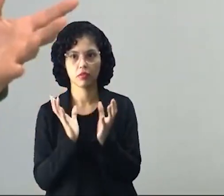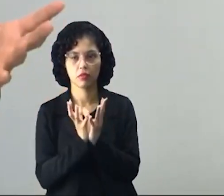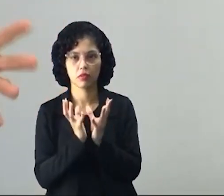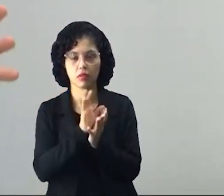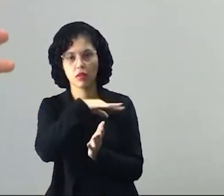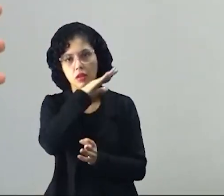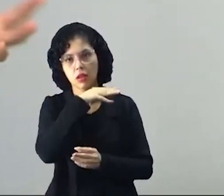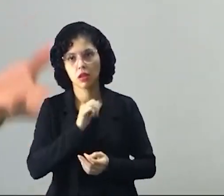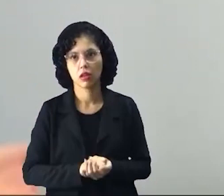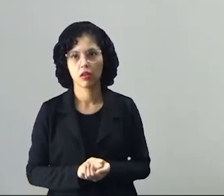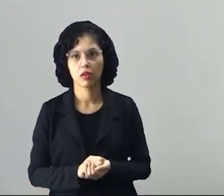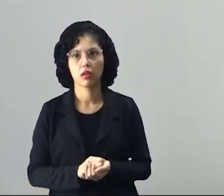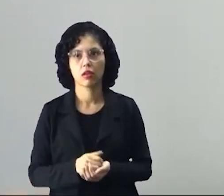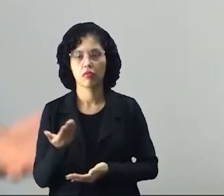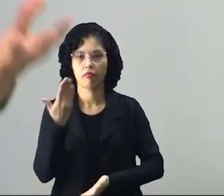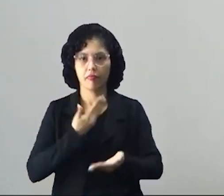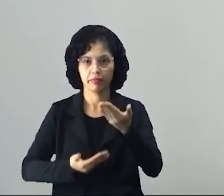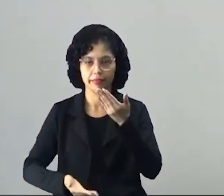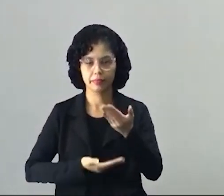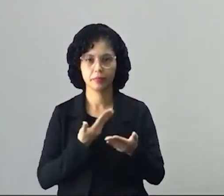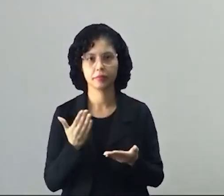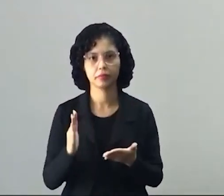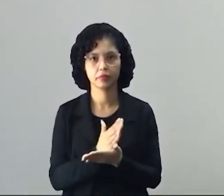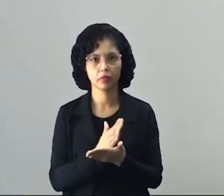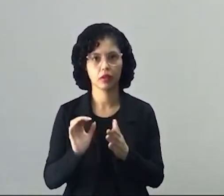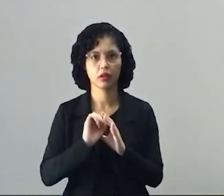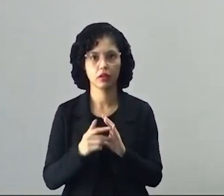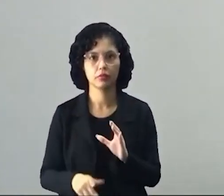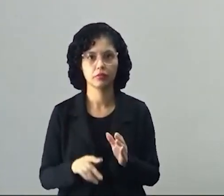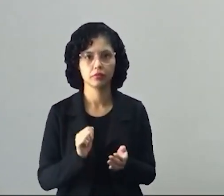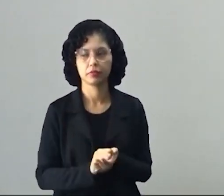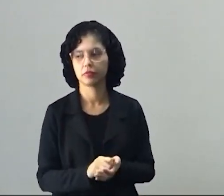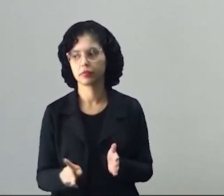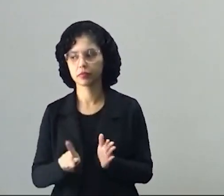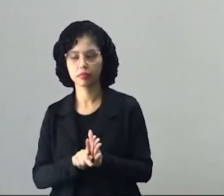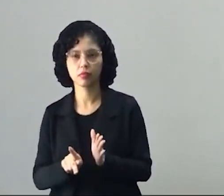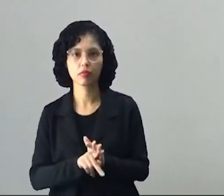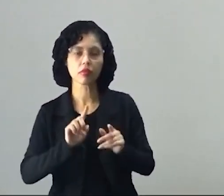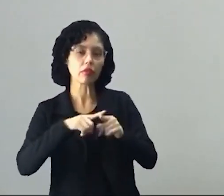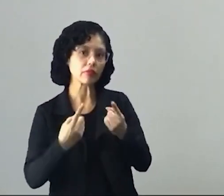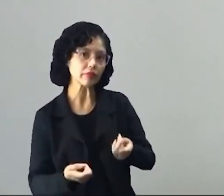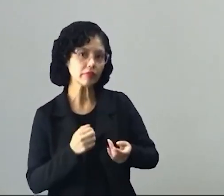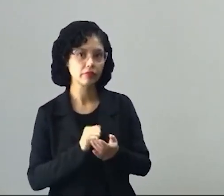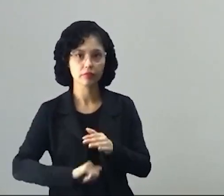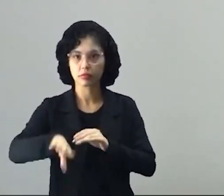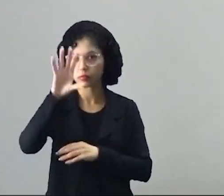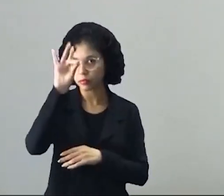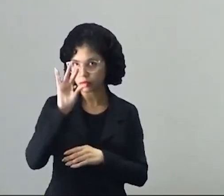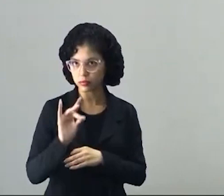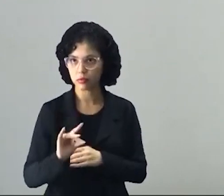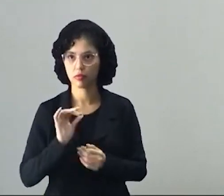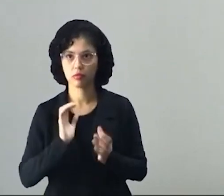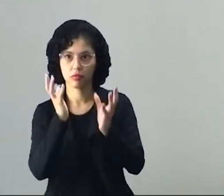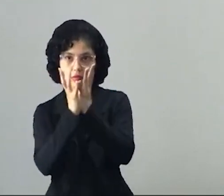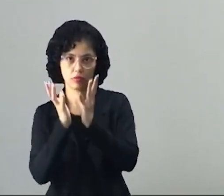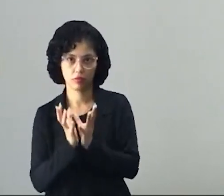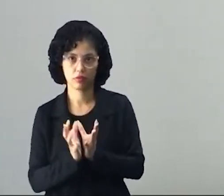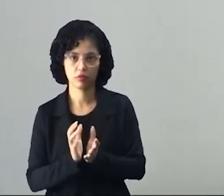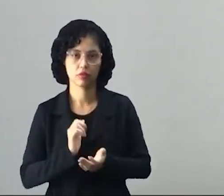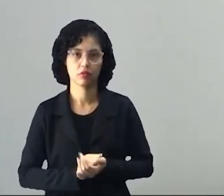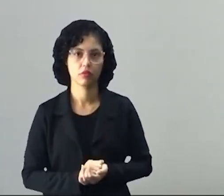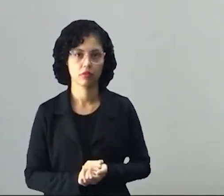Porque a gente compartilha algumas características em comum. Mas cada subgrupo, né,